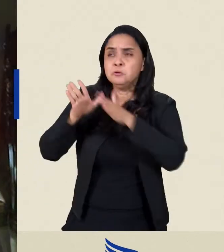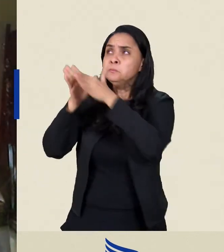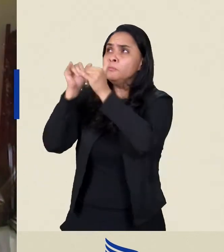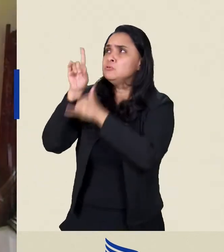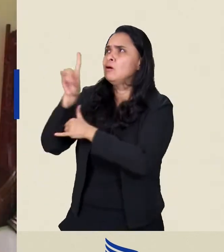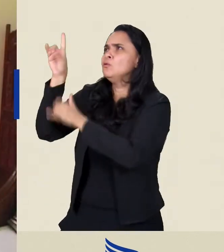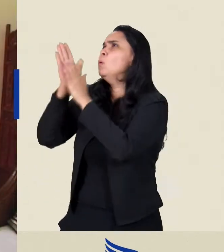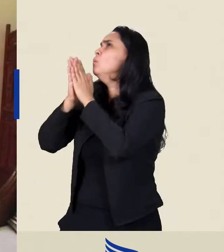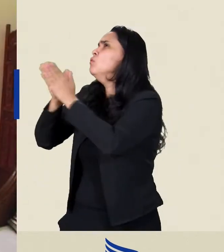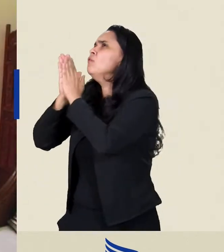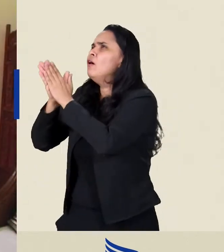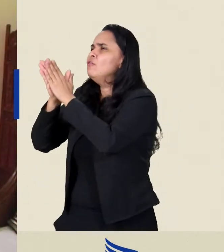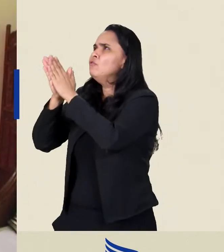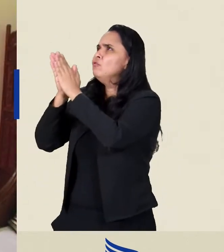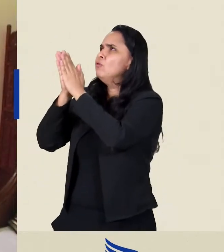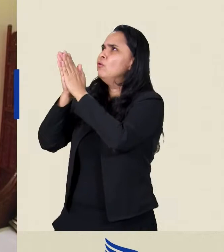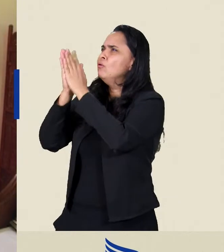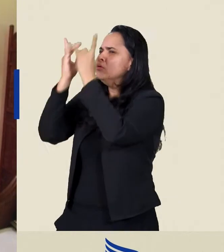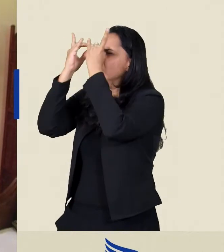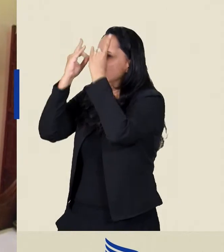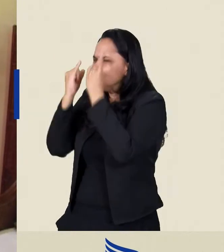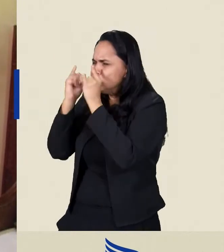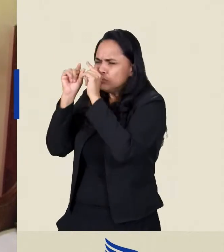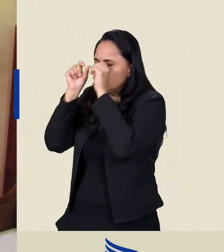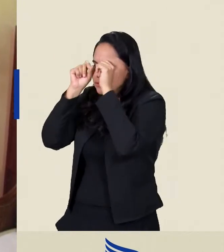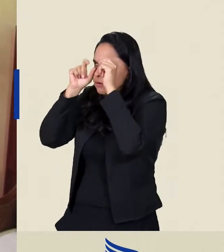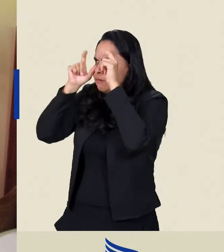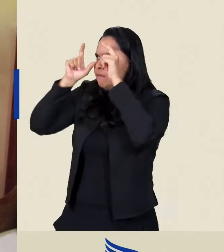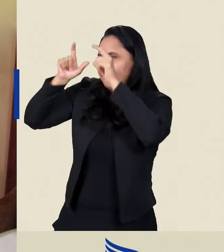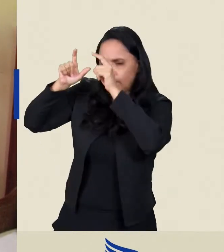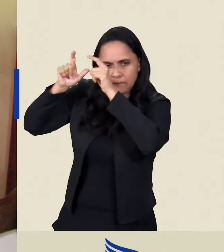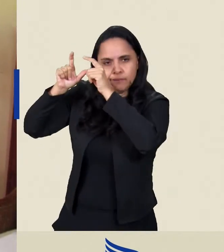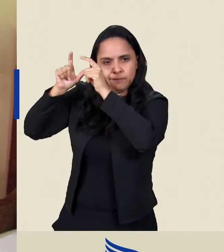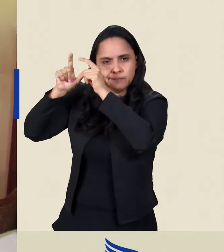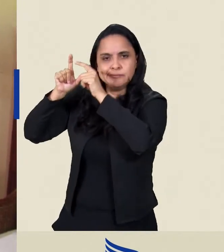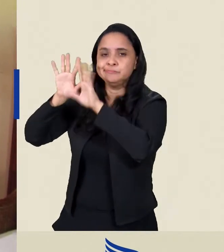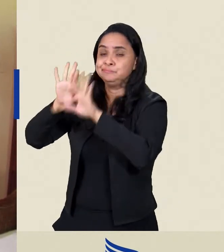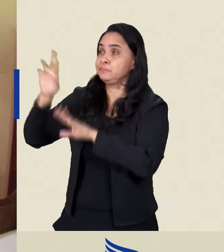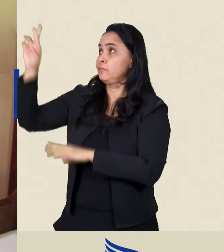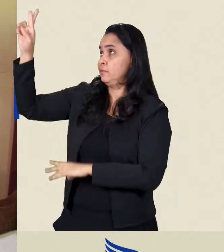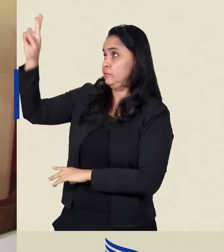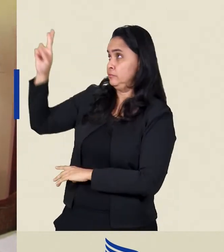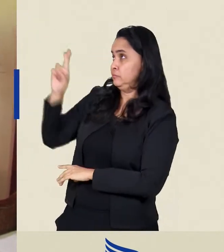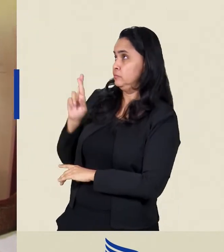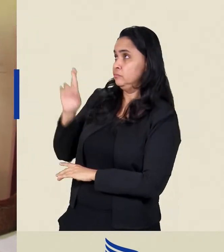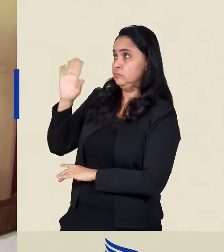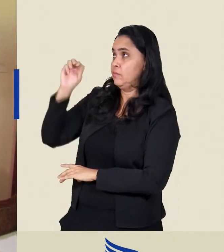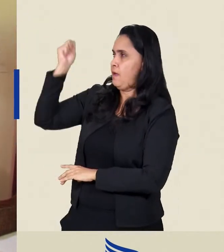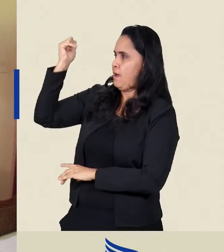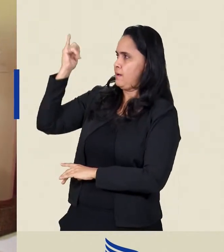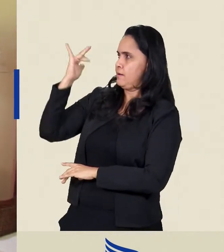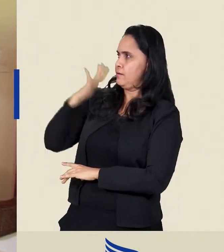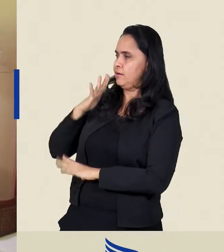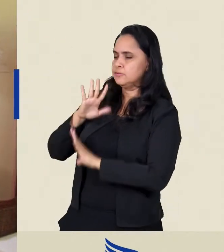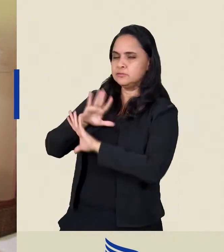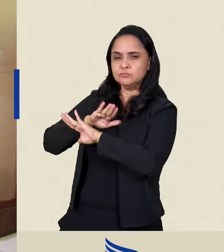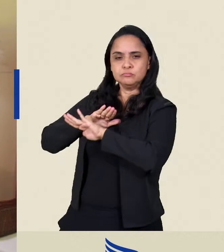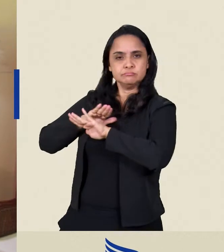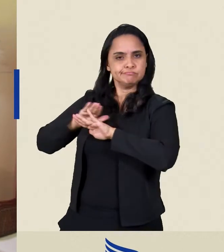aquele espinho. Qual foi a resposta de Deus? A minha graça te basta. Quer dizer